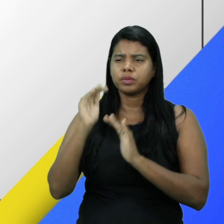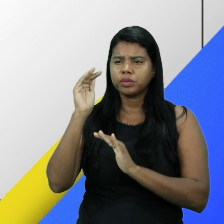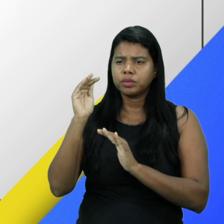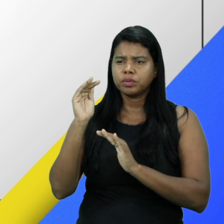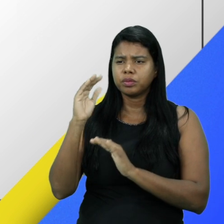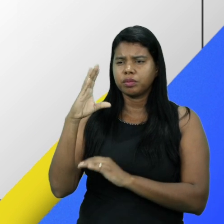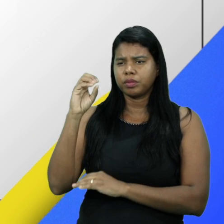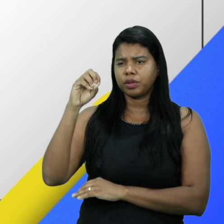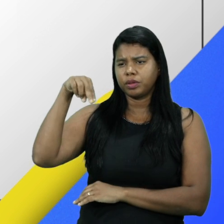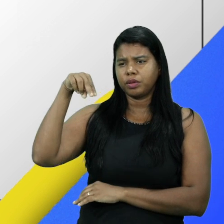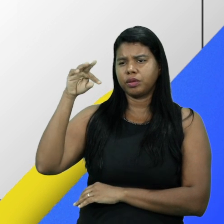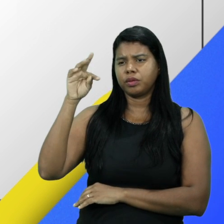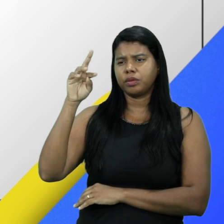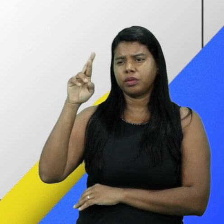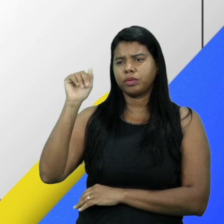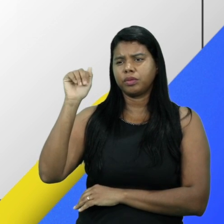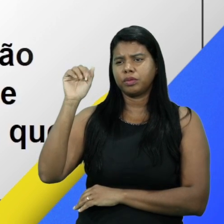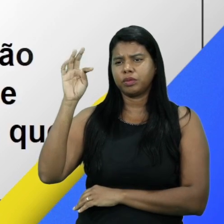peso visual das formas.